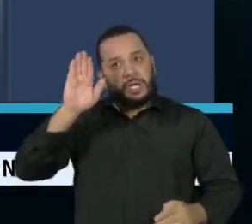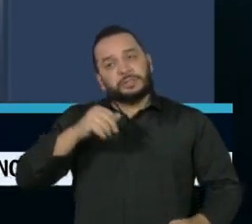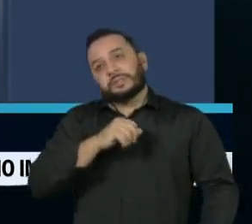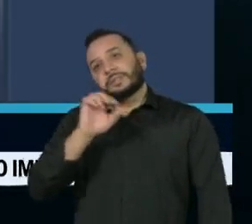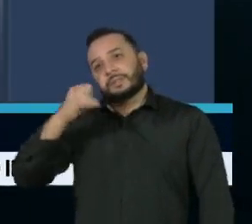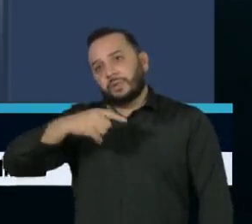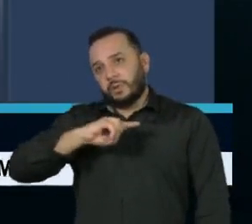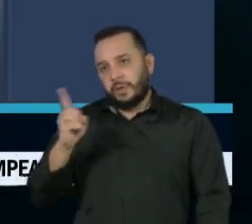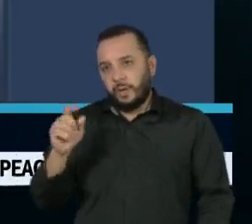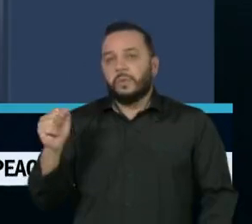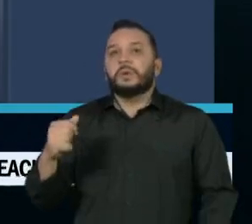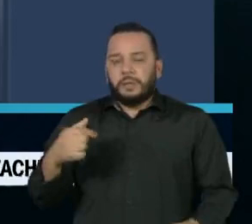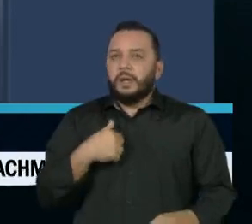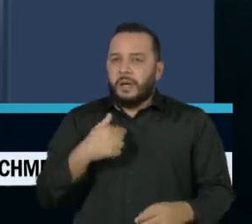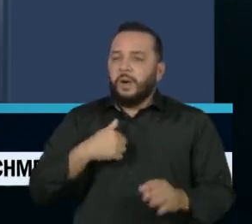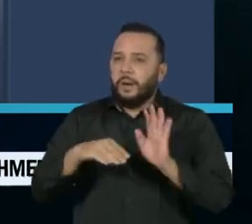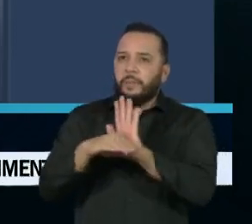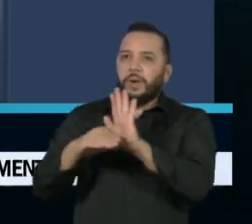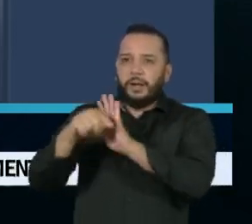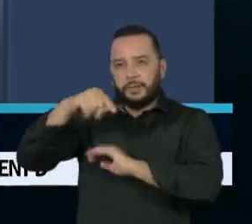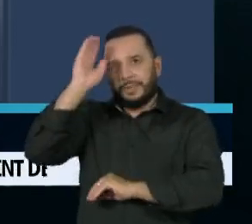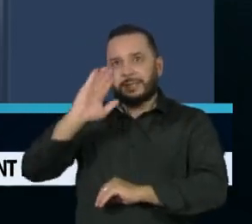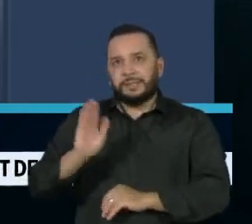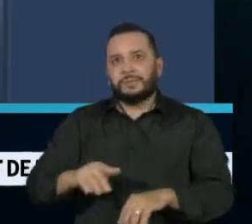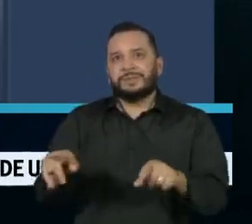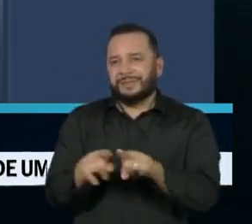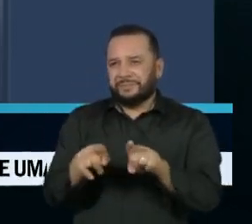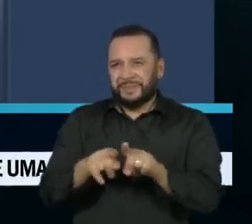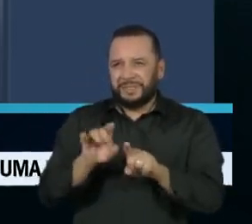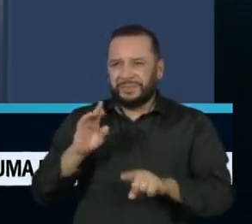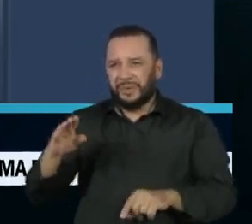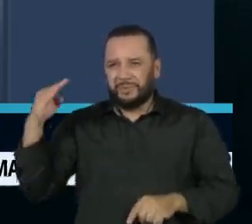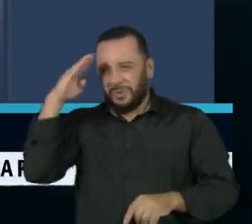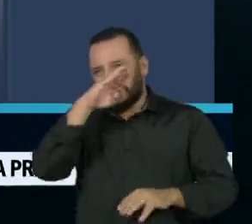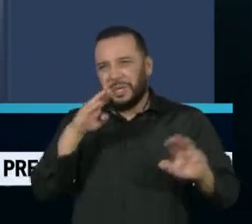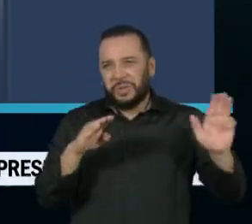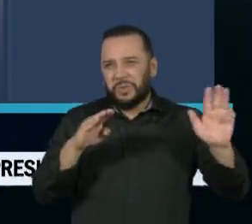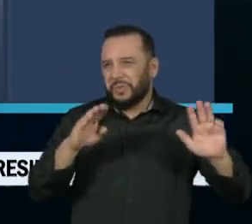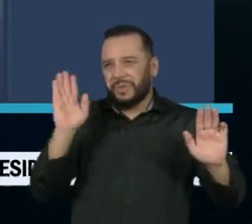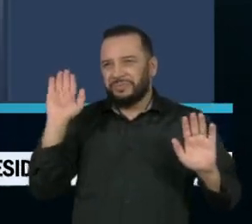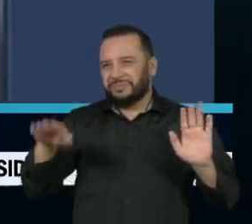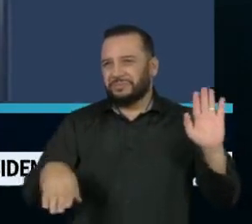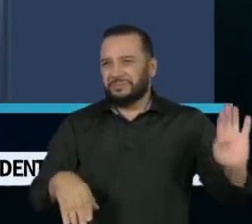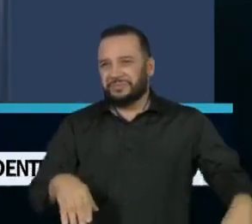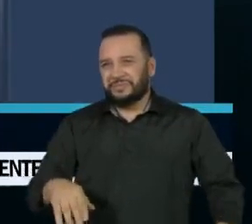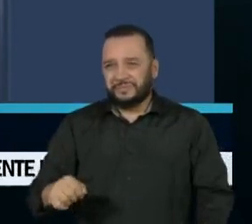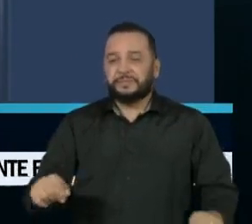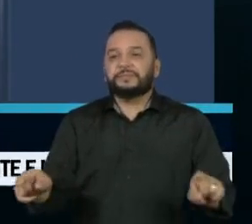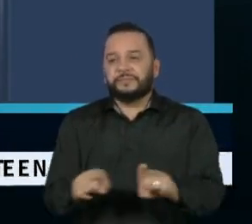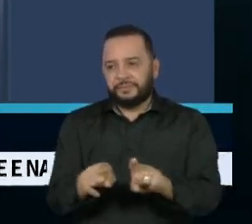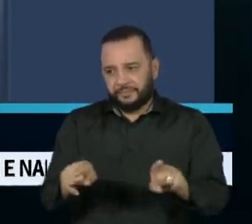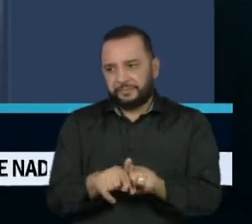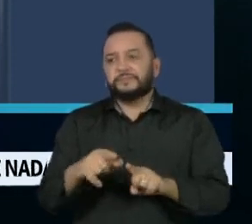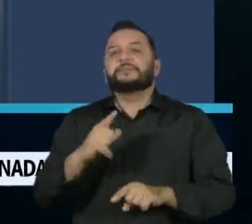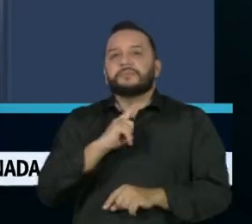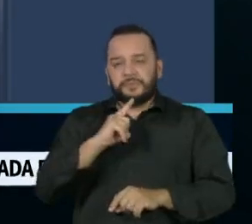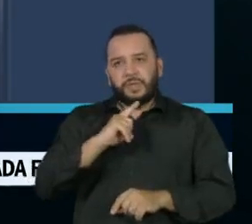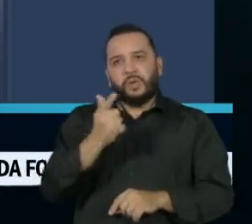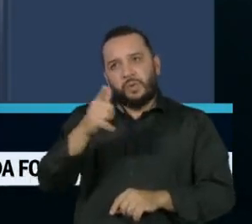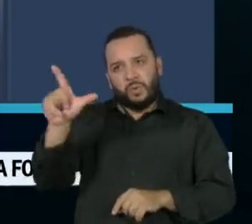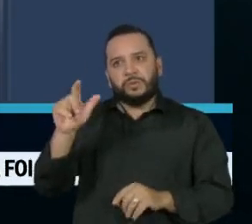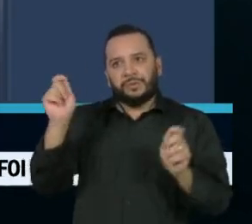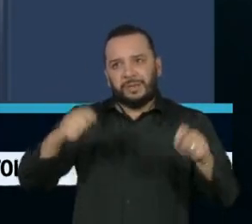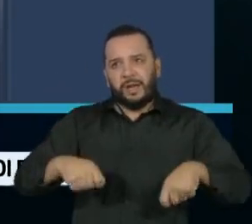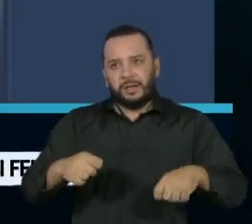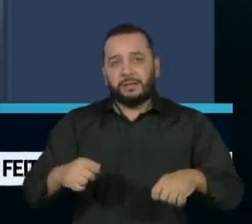uma nova opção para o Brasil e que os eleitores precisam ter mais opção do que bolsonaro e Lula para Santos Cruz deixar os